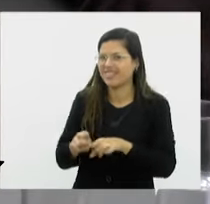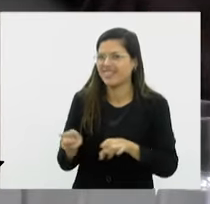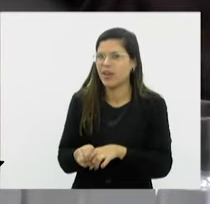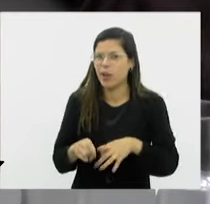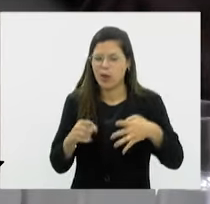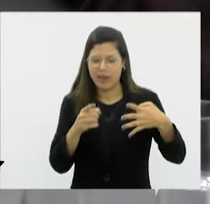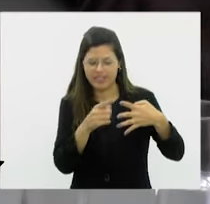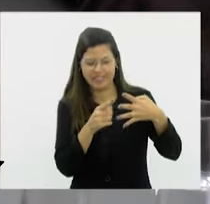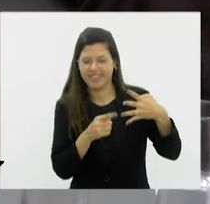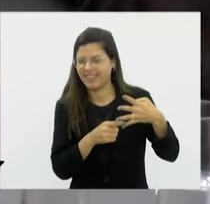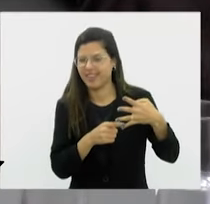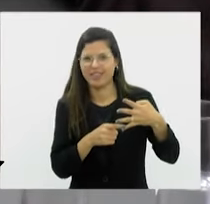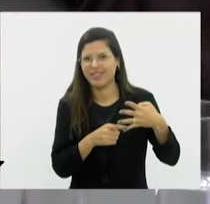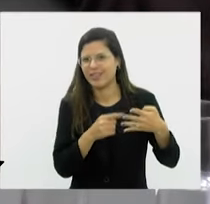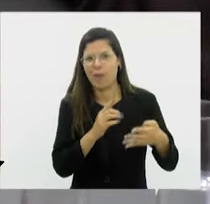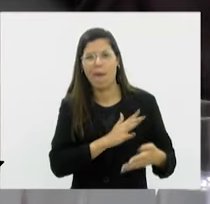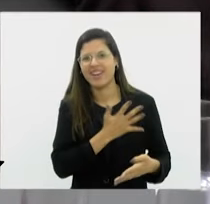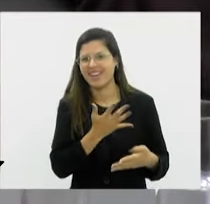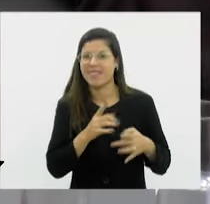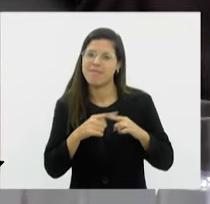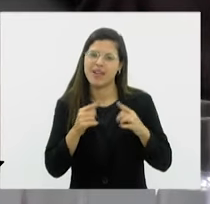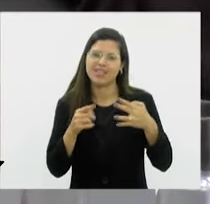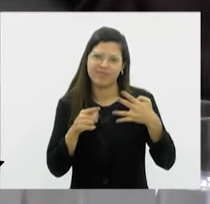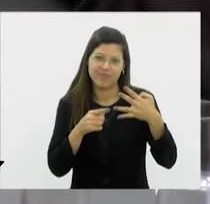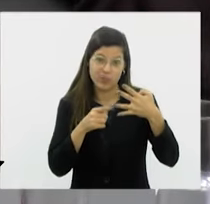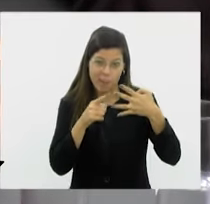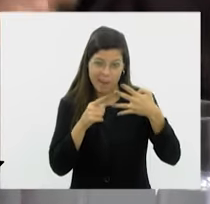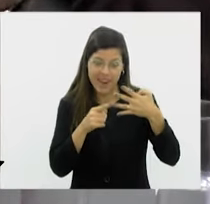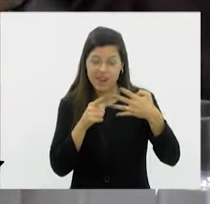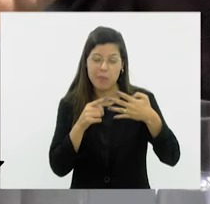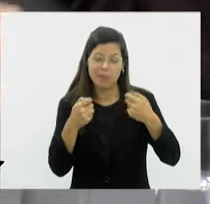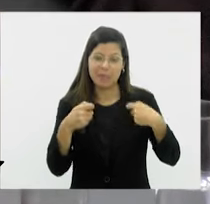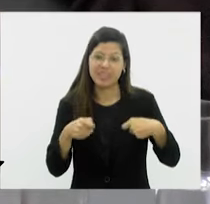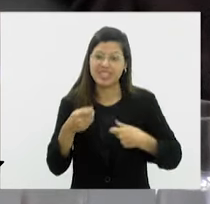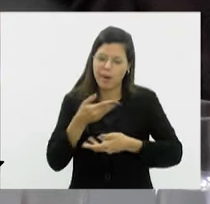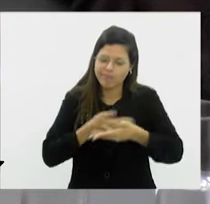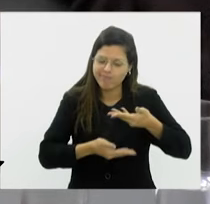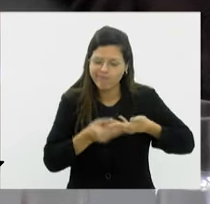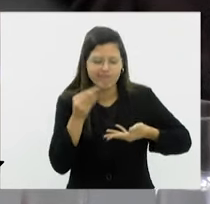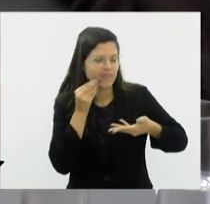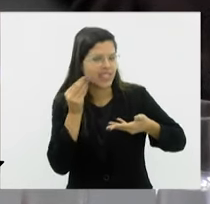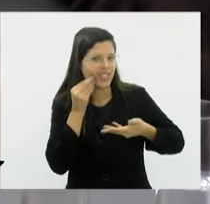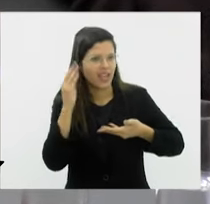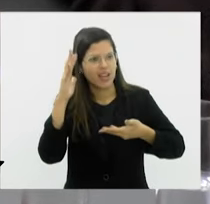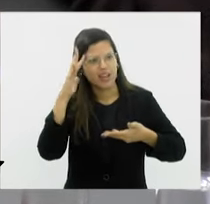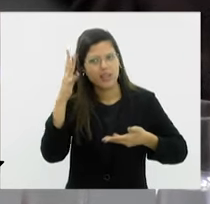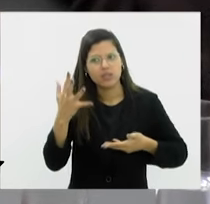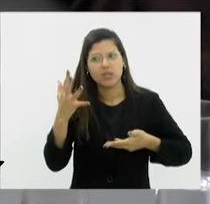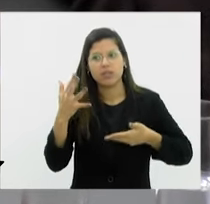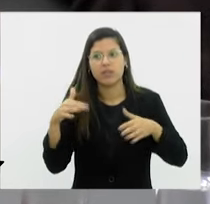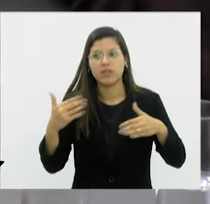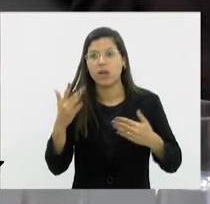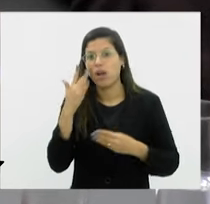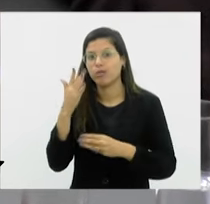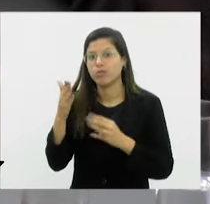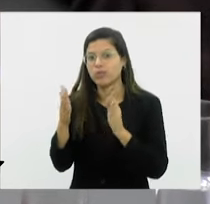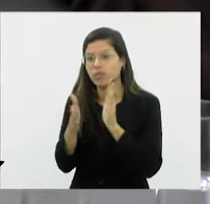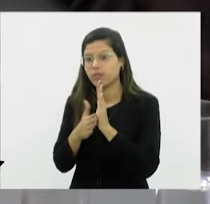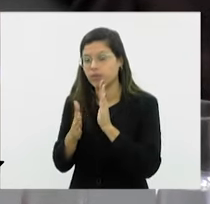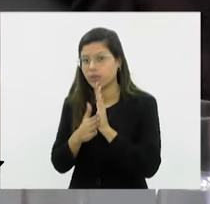têm que ser conciliador. Eu acho que a proposta que eu daria aqui para a deputada